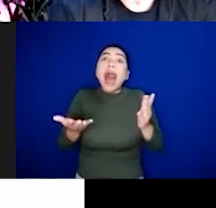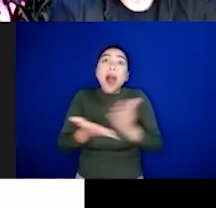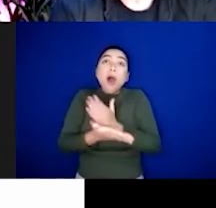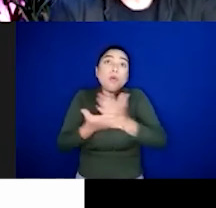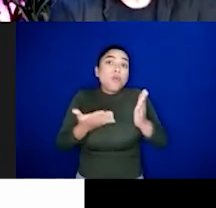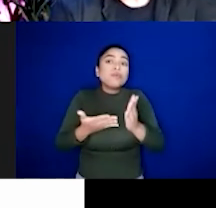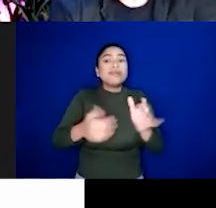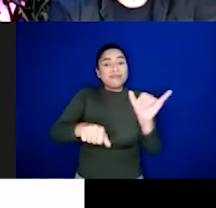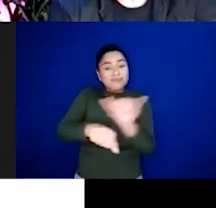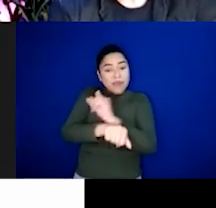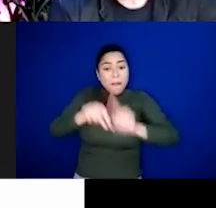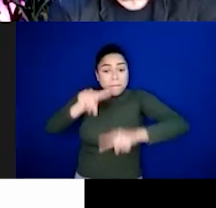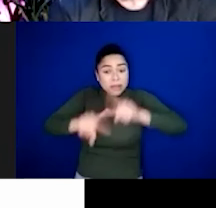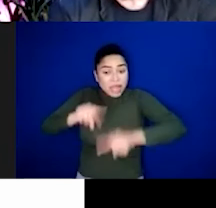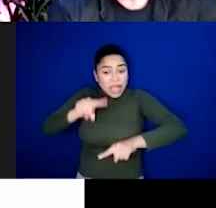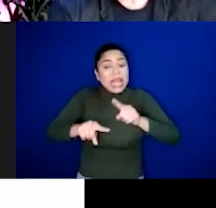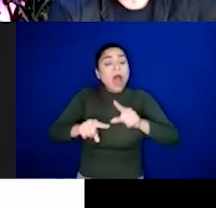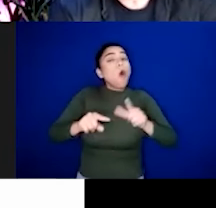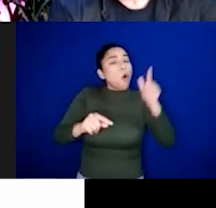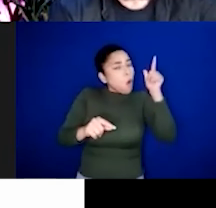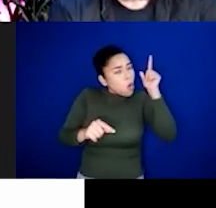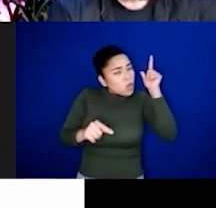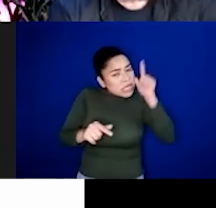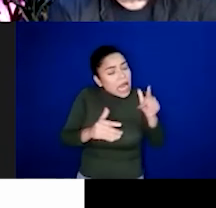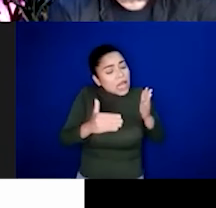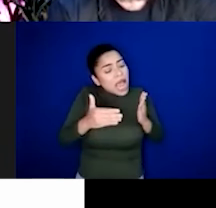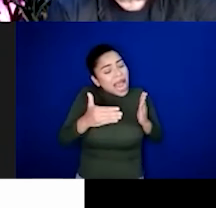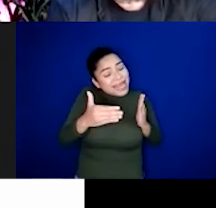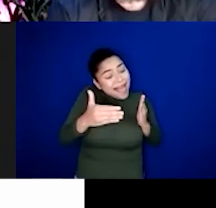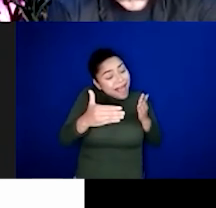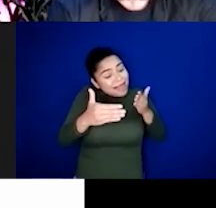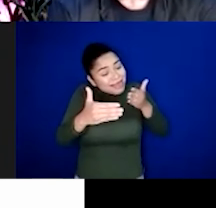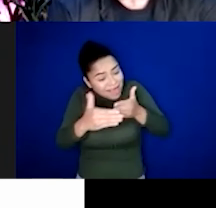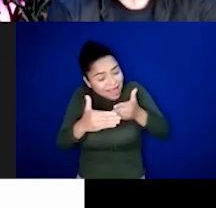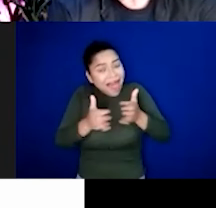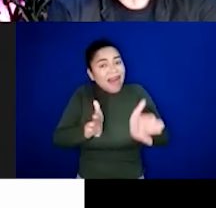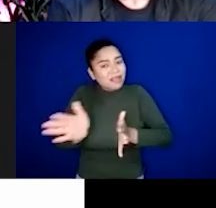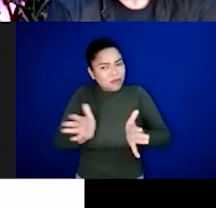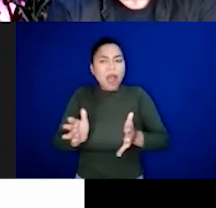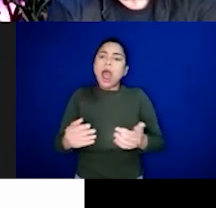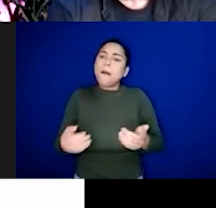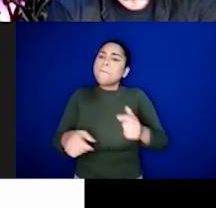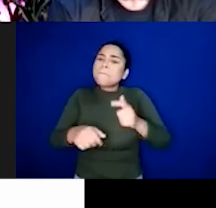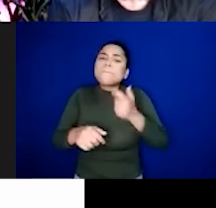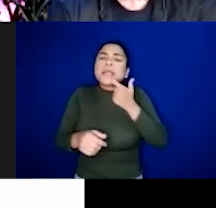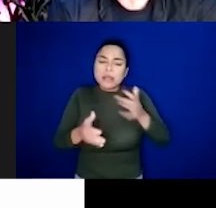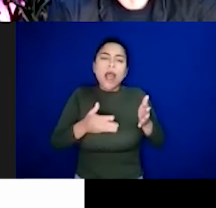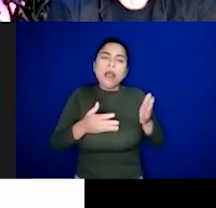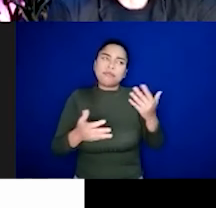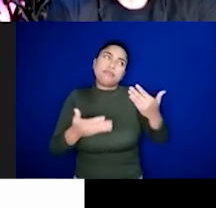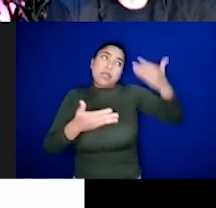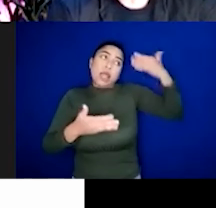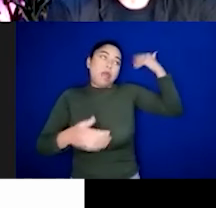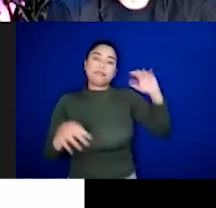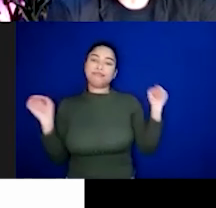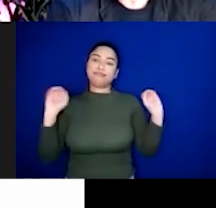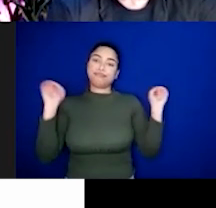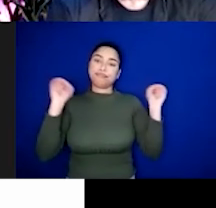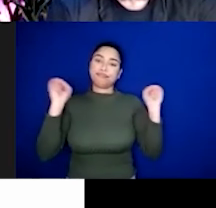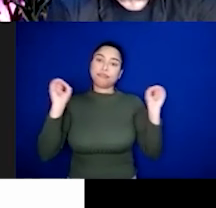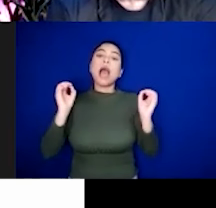elas possuem até um certo. Até um certo nível de acessibilidade e isso agora né mais recentemente Por que até um tempo atrás não traseiro